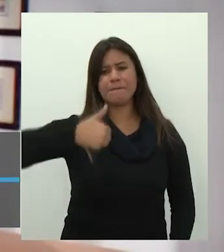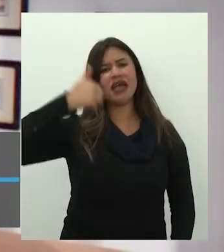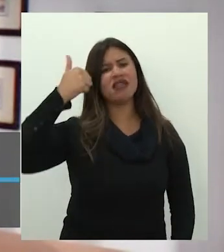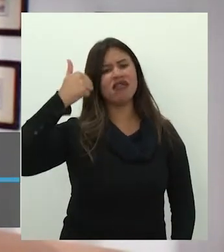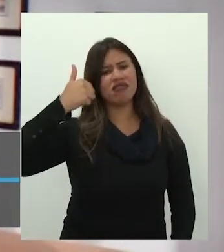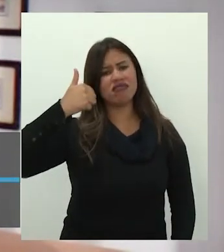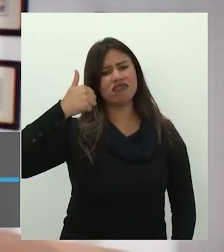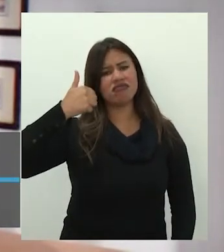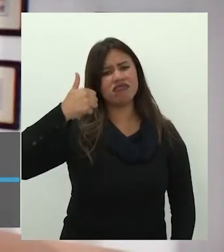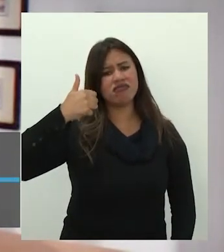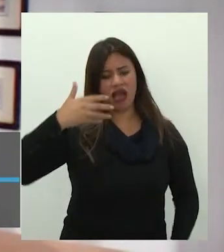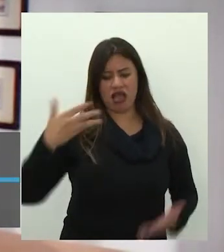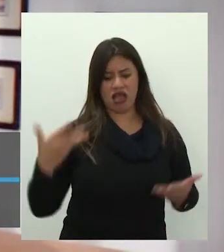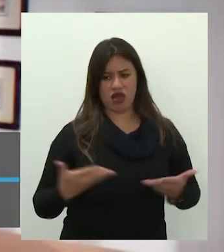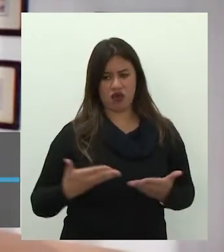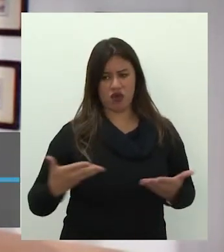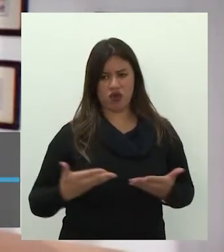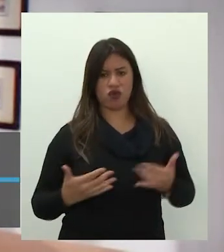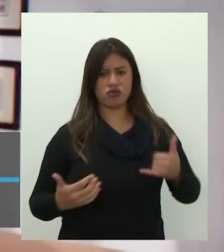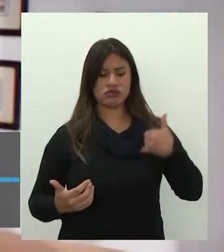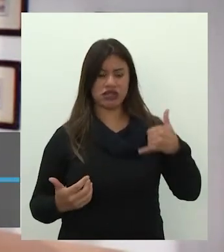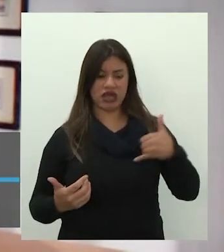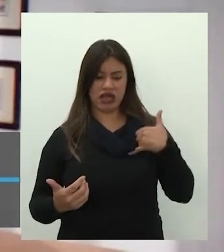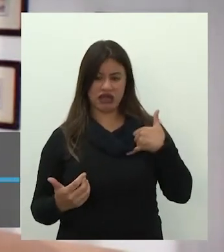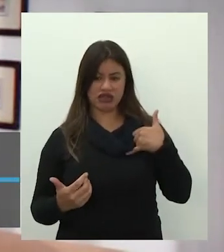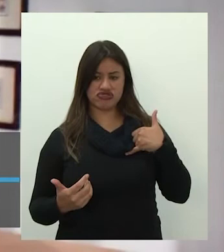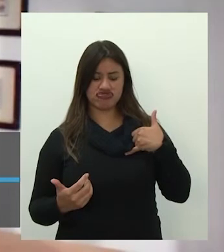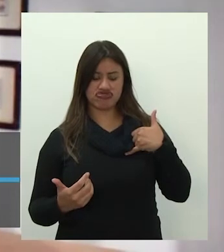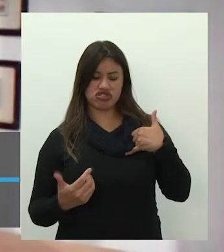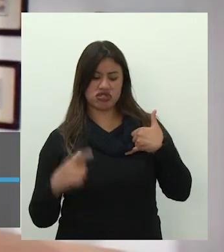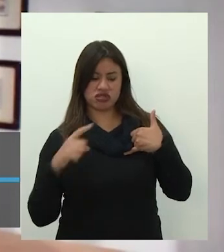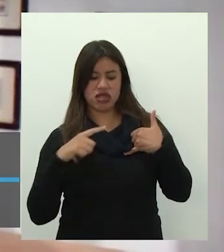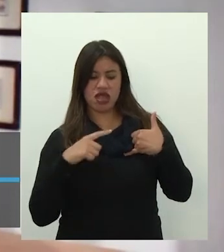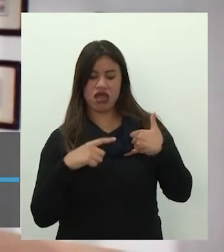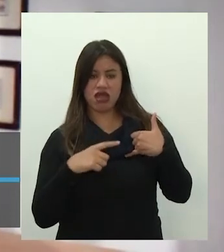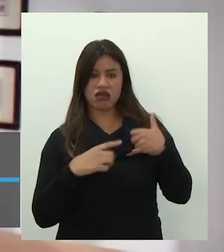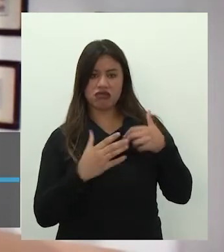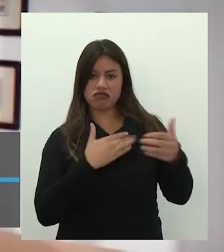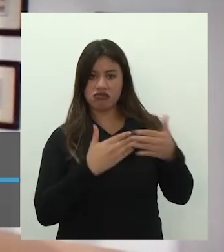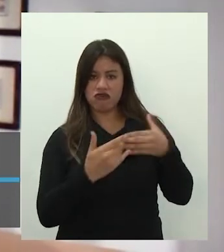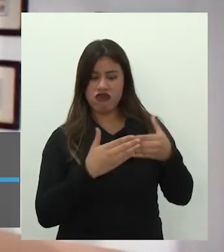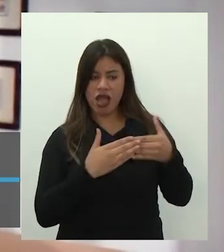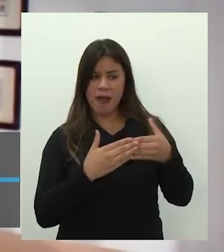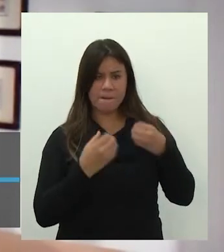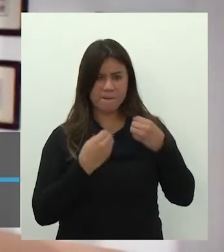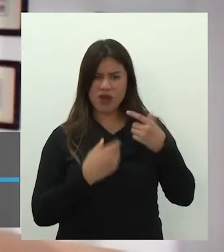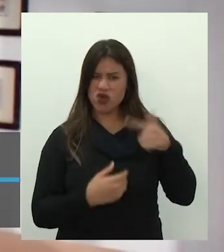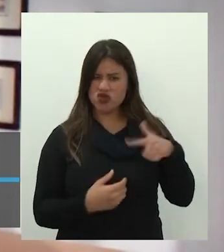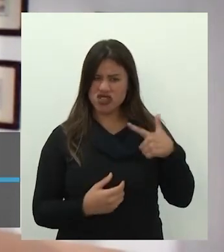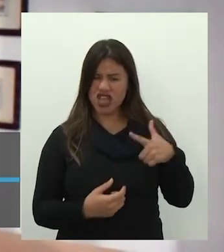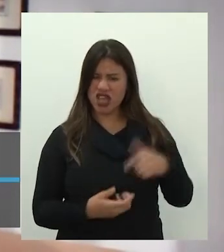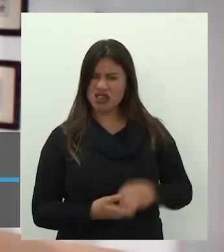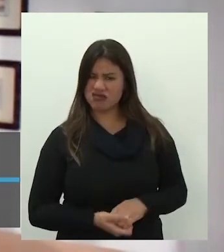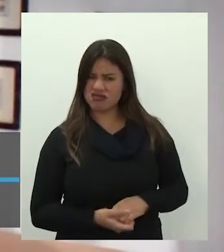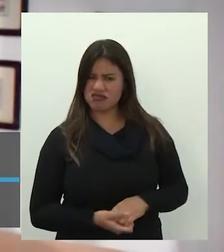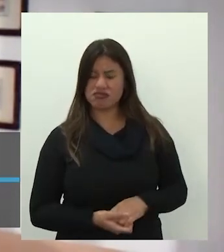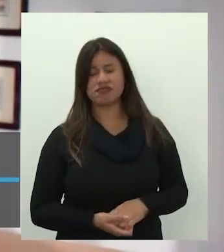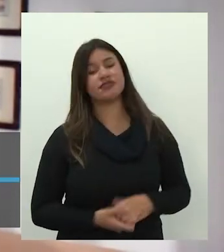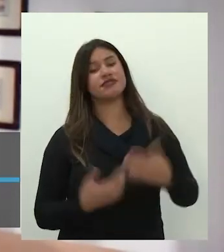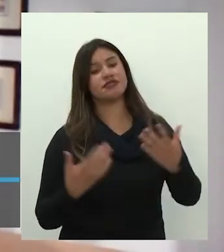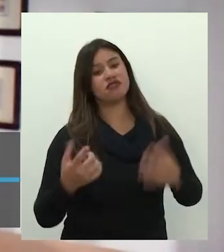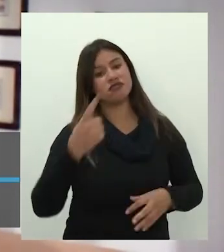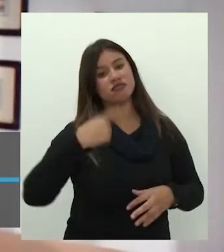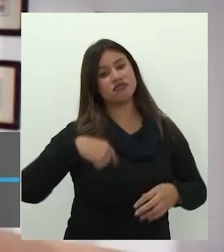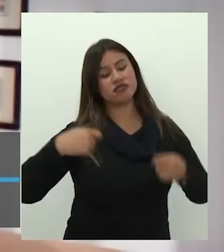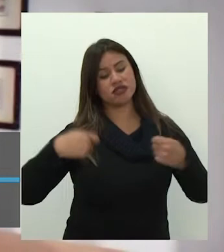que você está vivendo naquele momento? Então, o que nós temos que fazer é que cada momento que